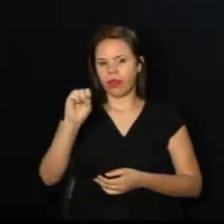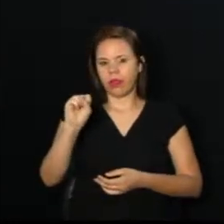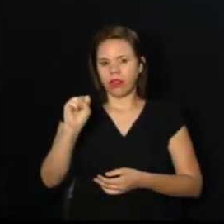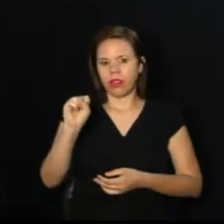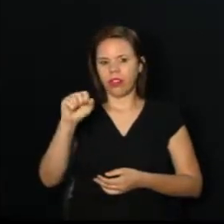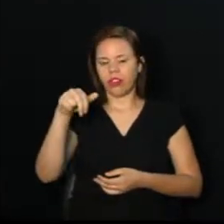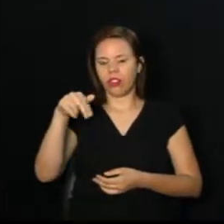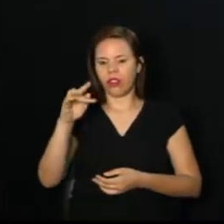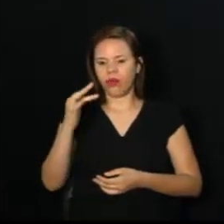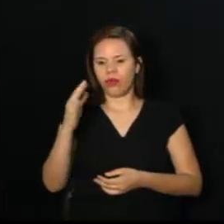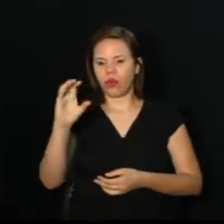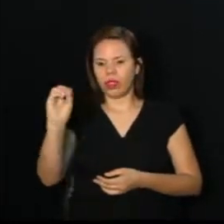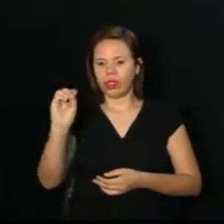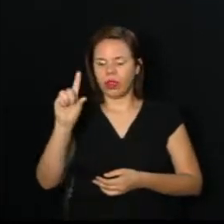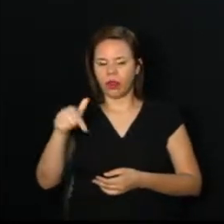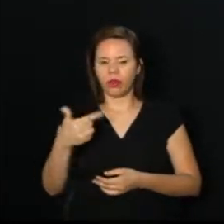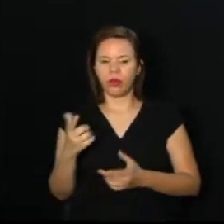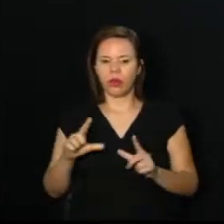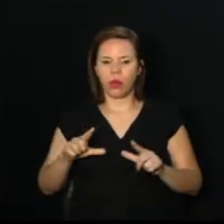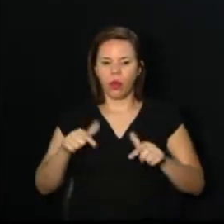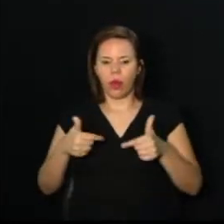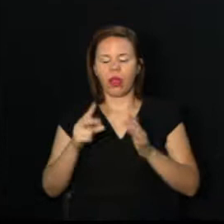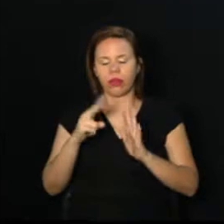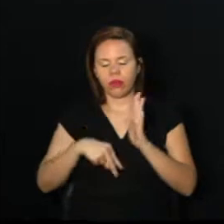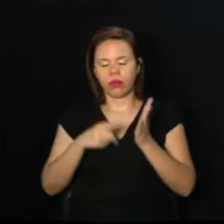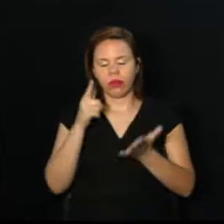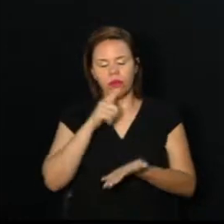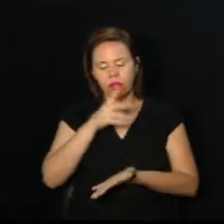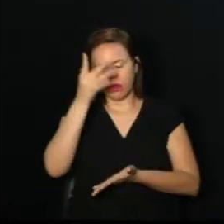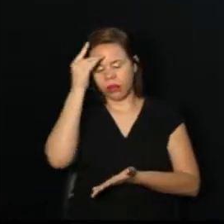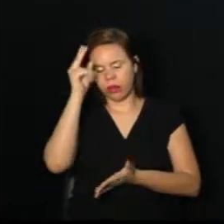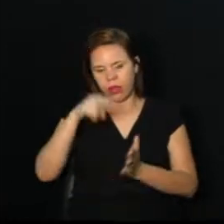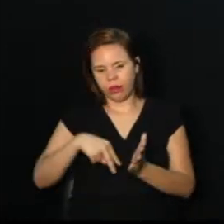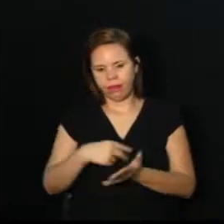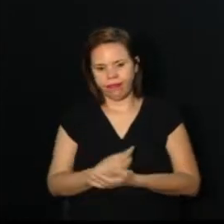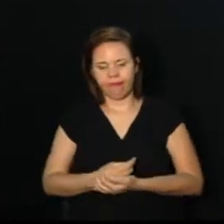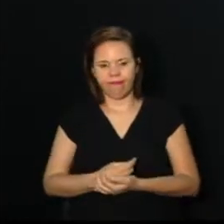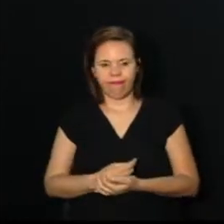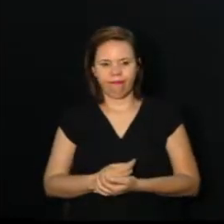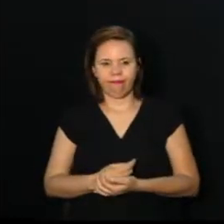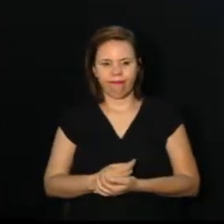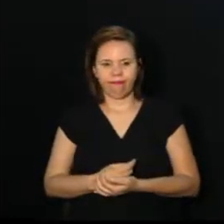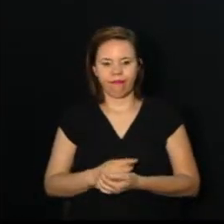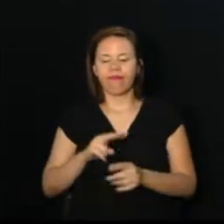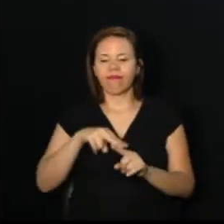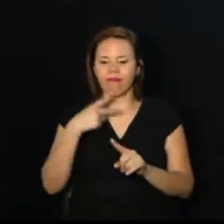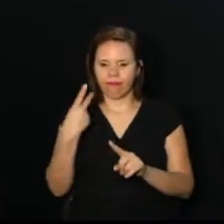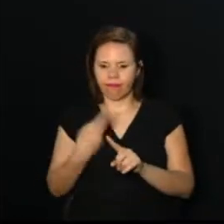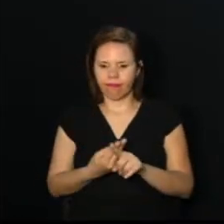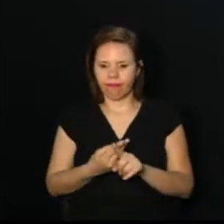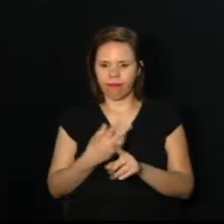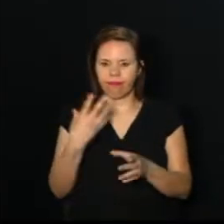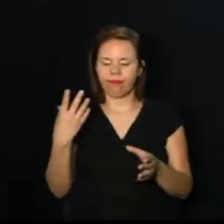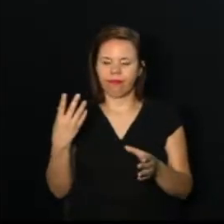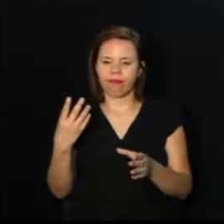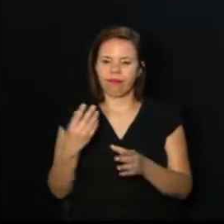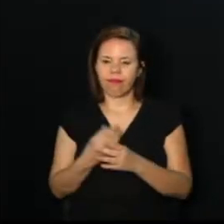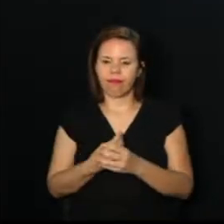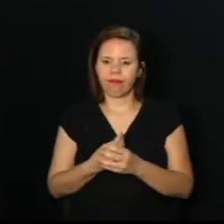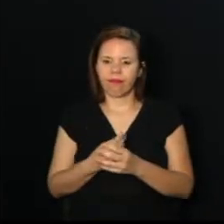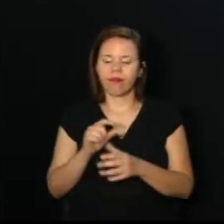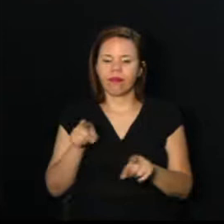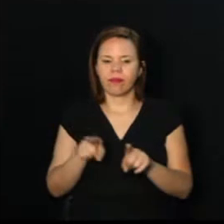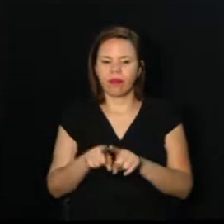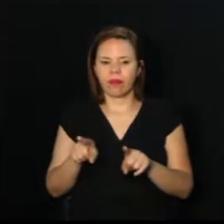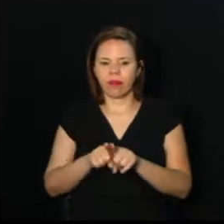disfunção do ato de ler. E eu acrescento, do ato de ler e